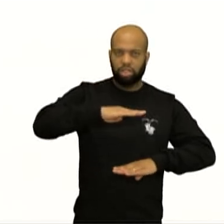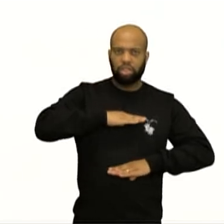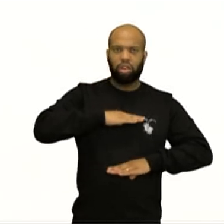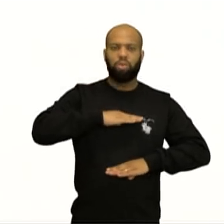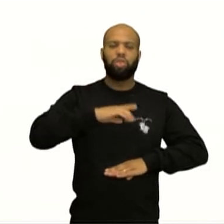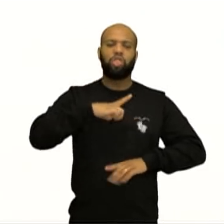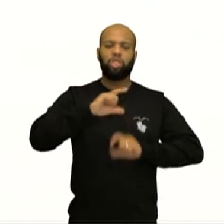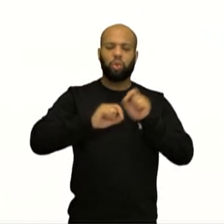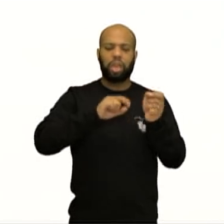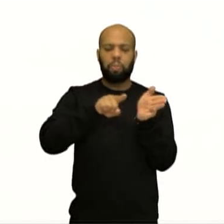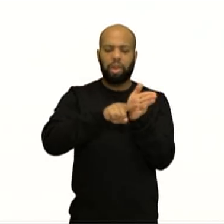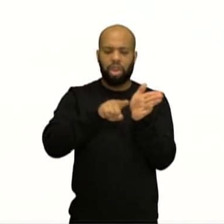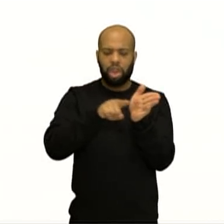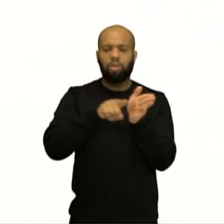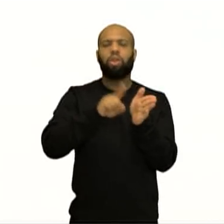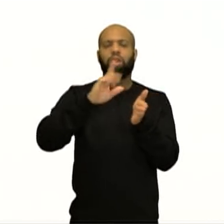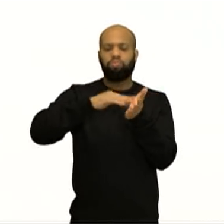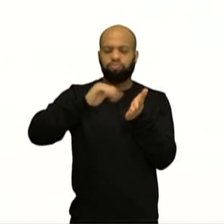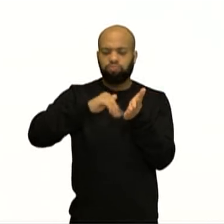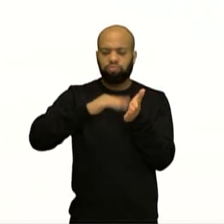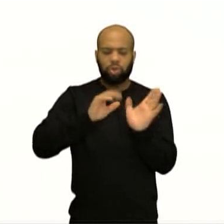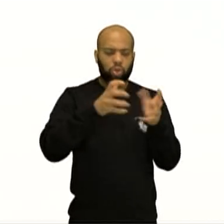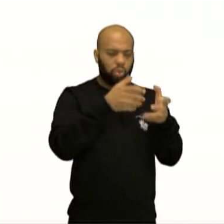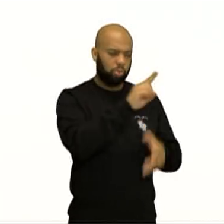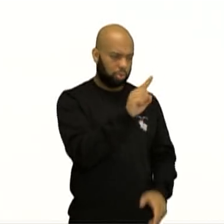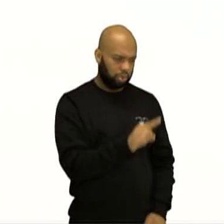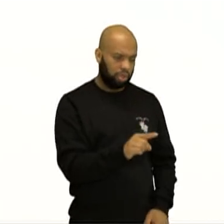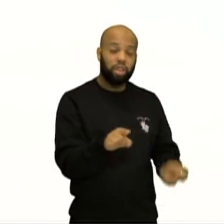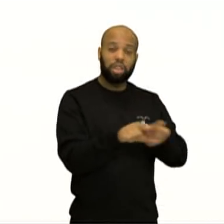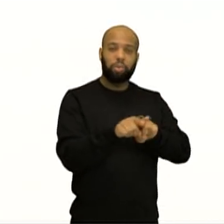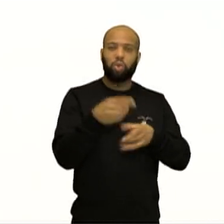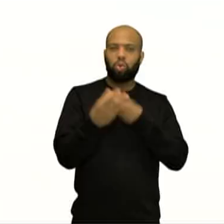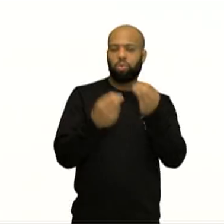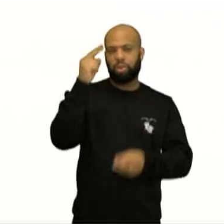a subtração de números inteiros, em como a gente relembrou algumas